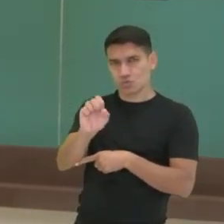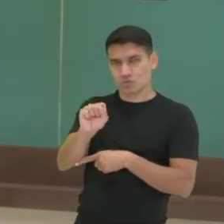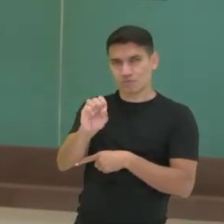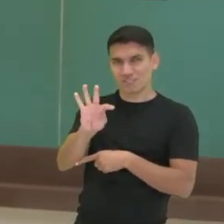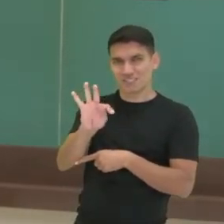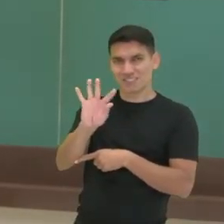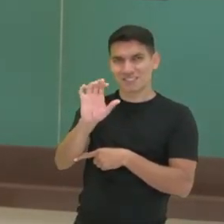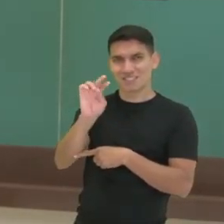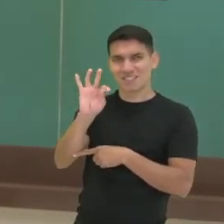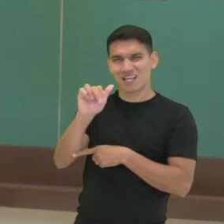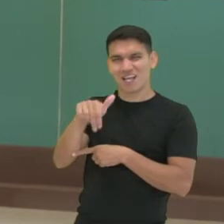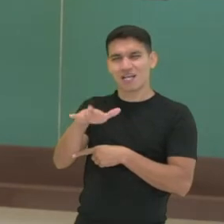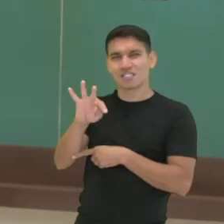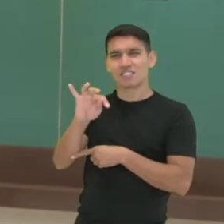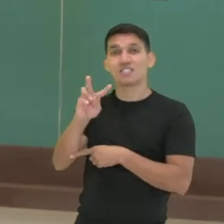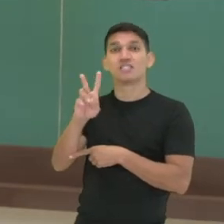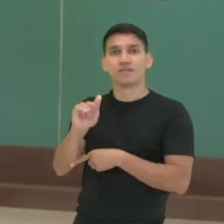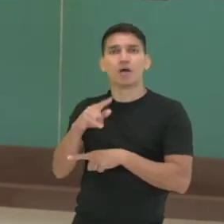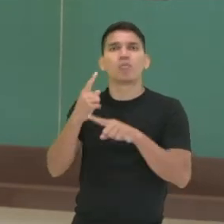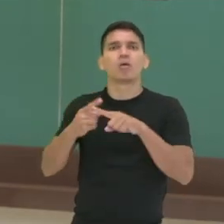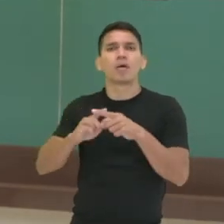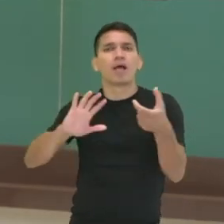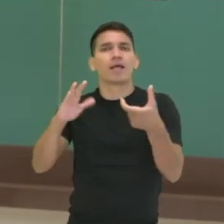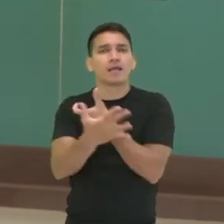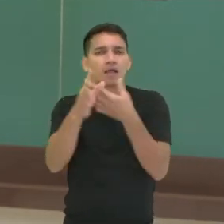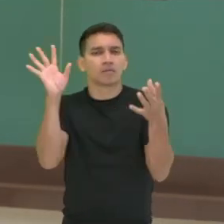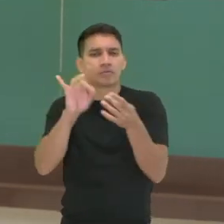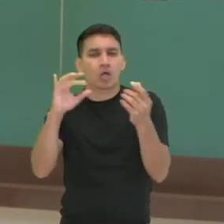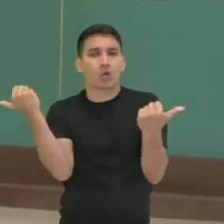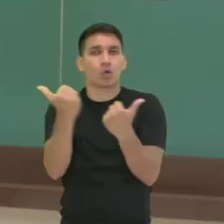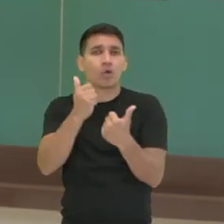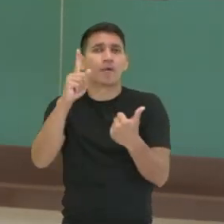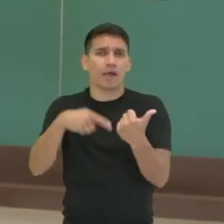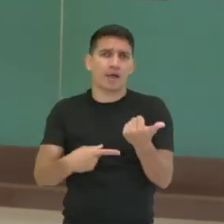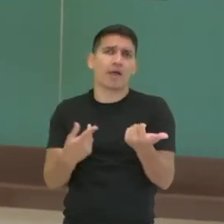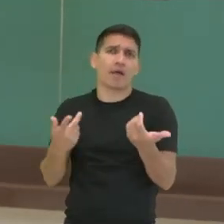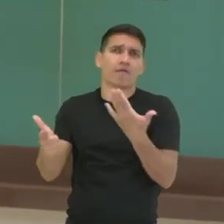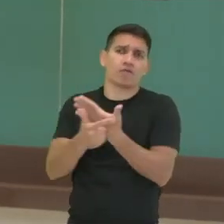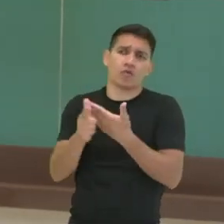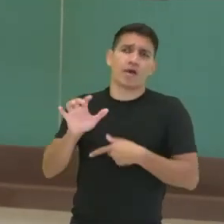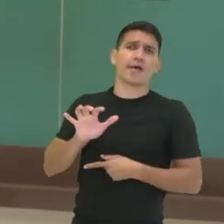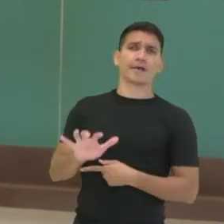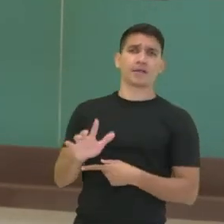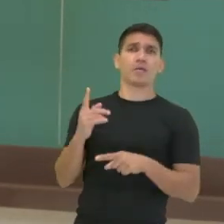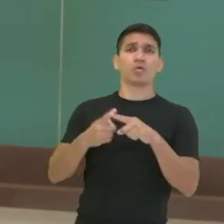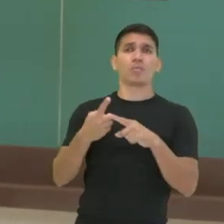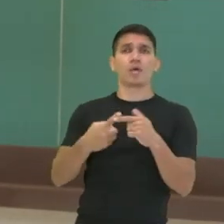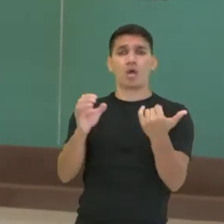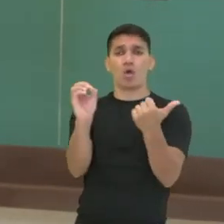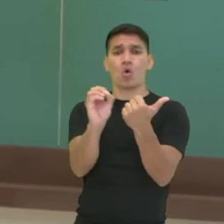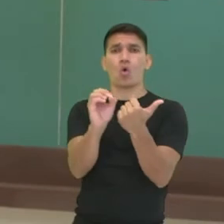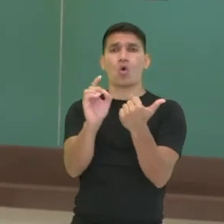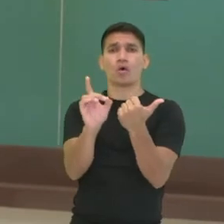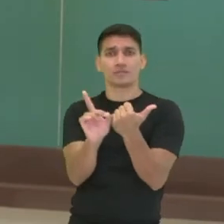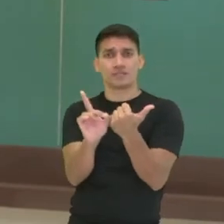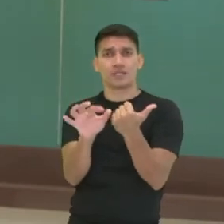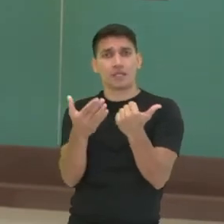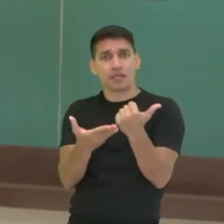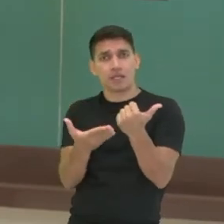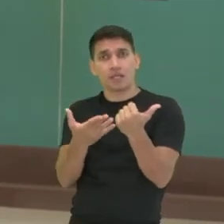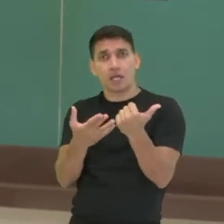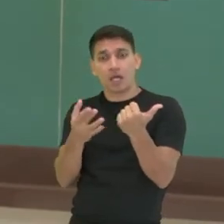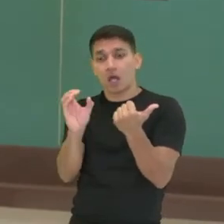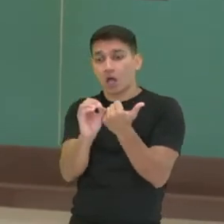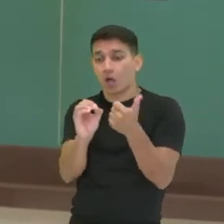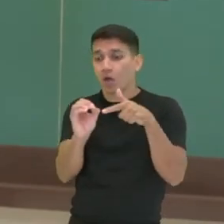o termo que ela está substituindo é um termo de função substantiva, por causa do objeto. Um objeto, por exemplo, o núcleo